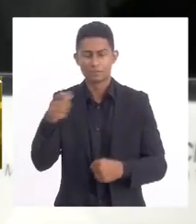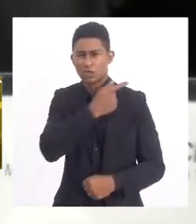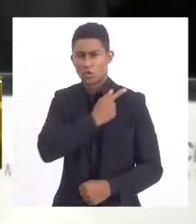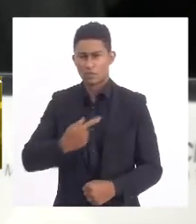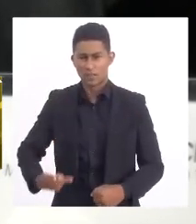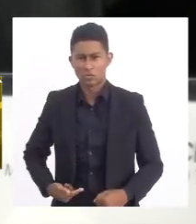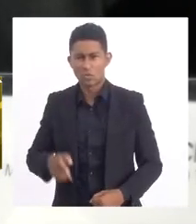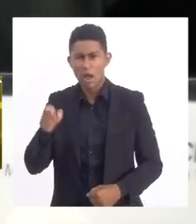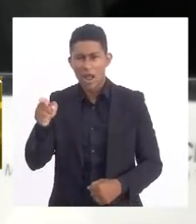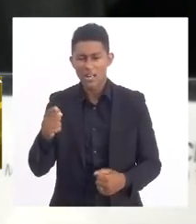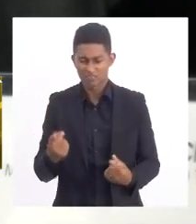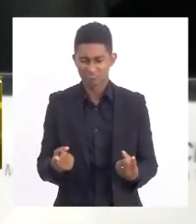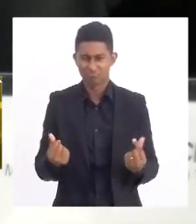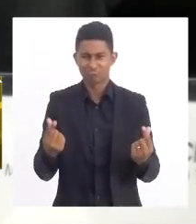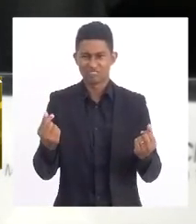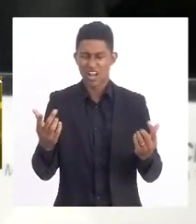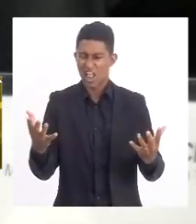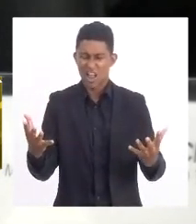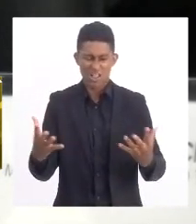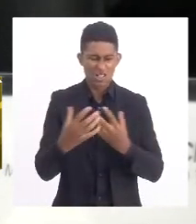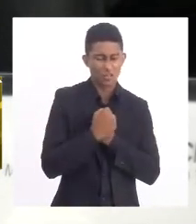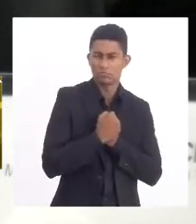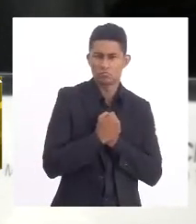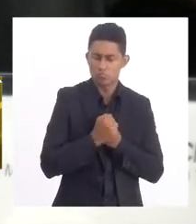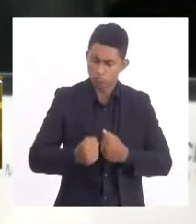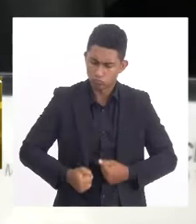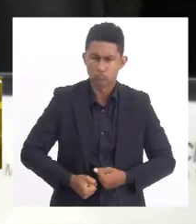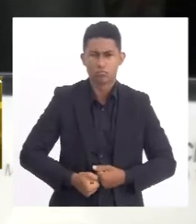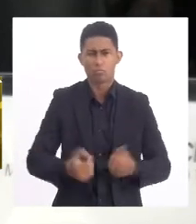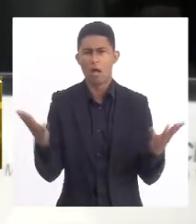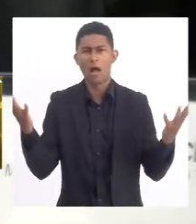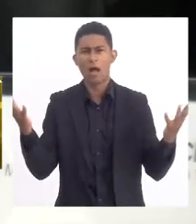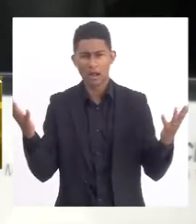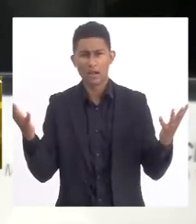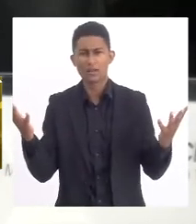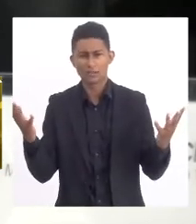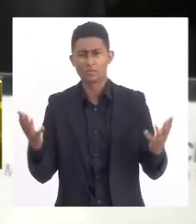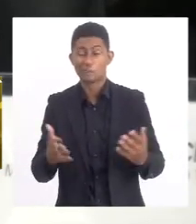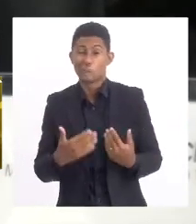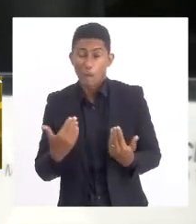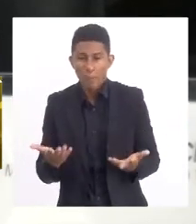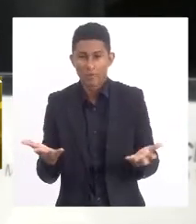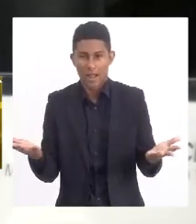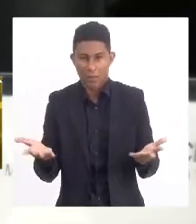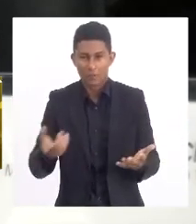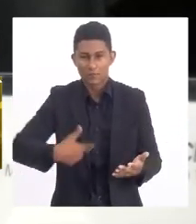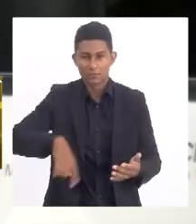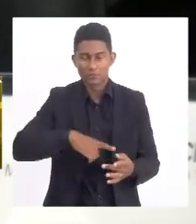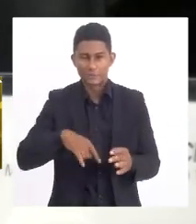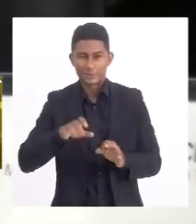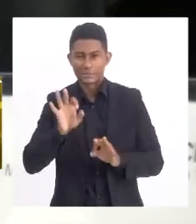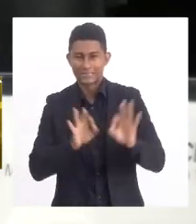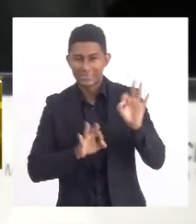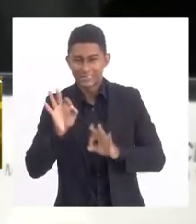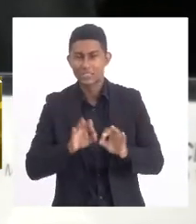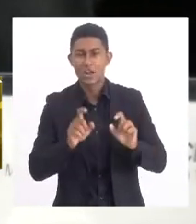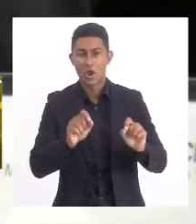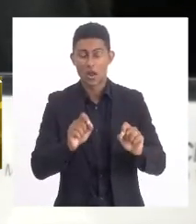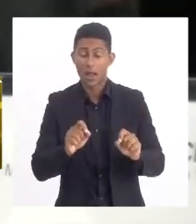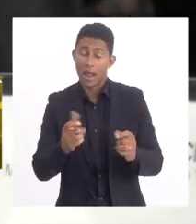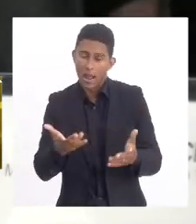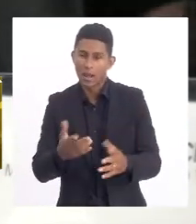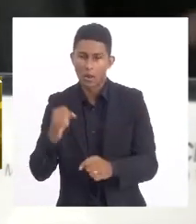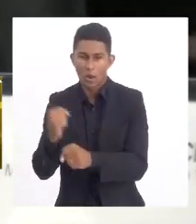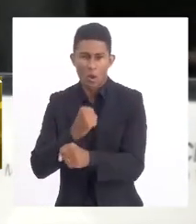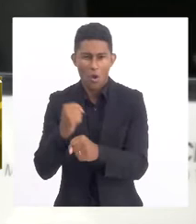Realce que é de recurso para projetos do Turismo a escutar avanço agora ministros com projeto um programa de obras de interesse turístico